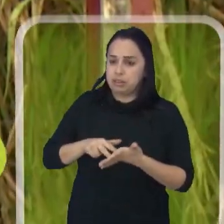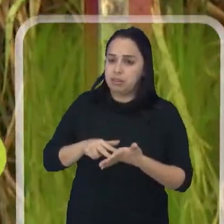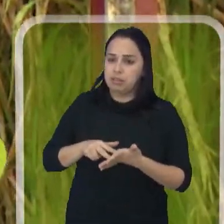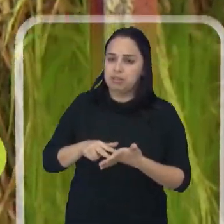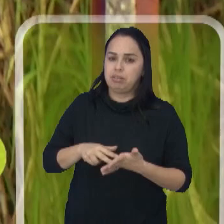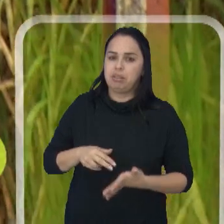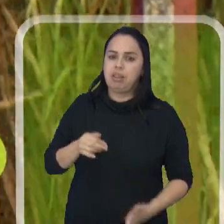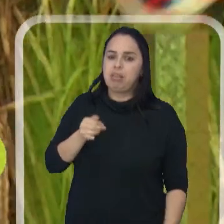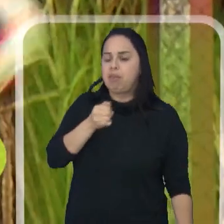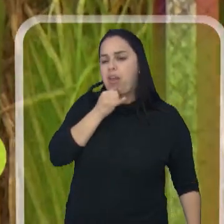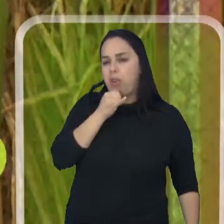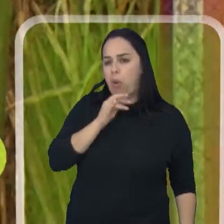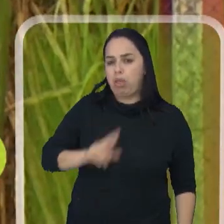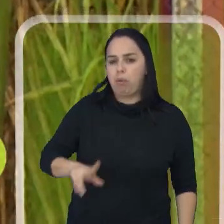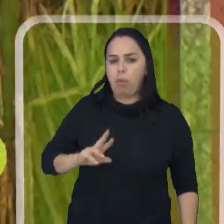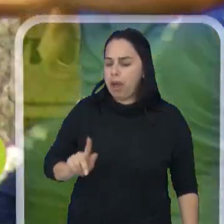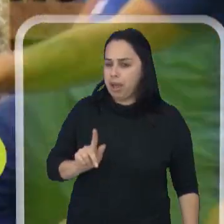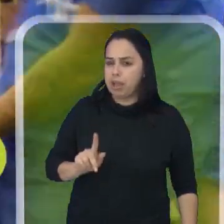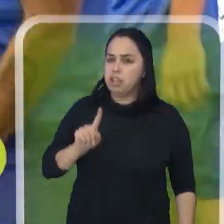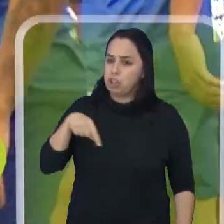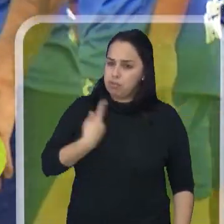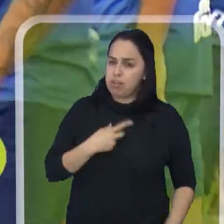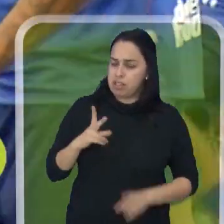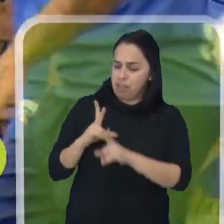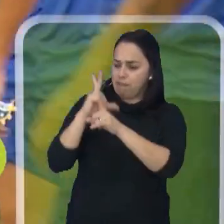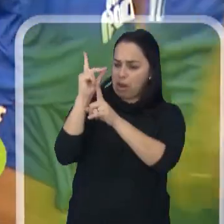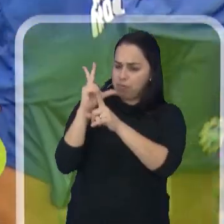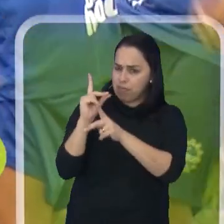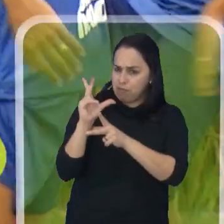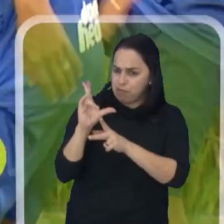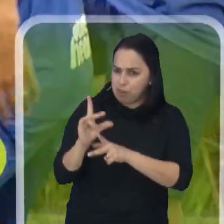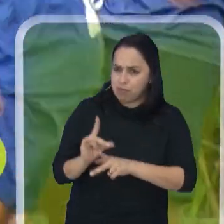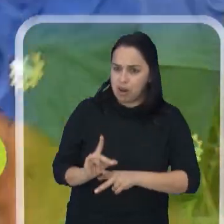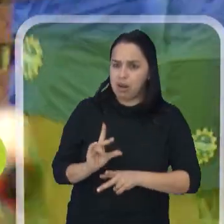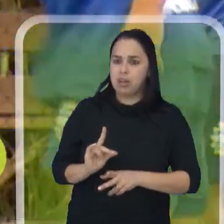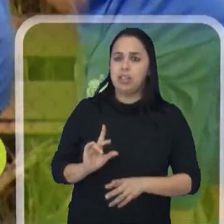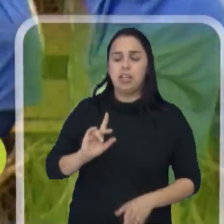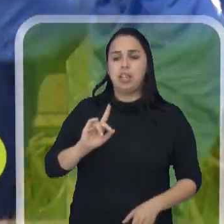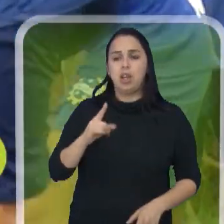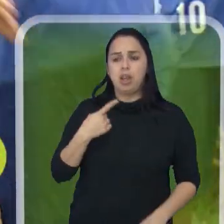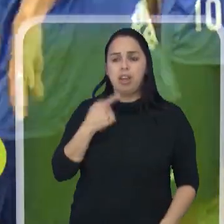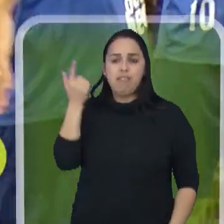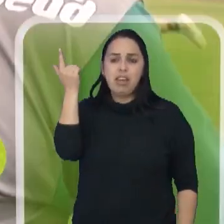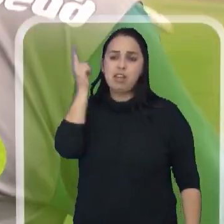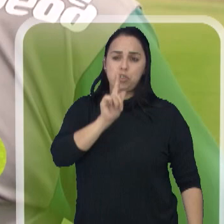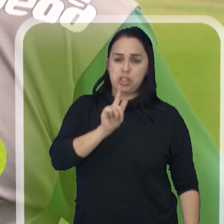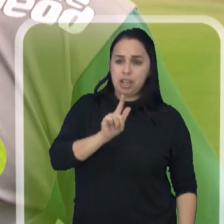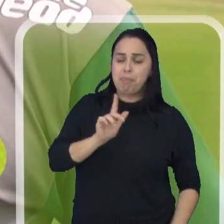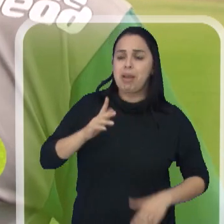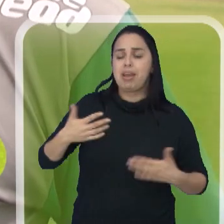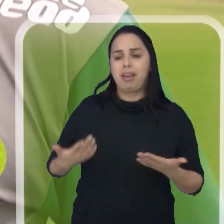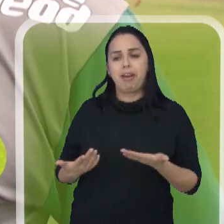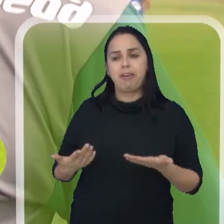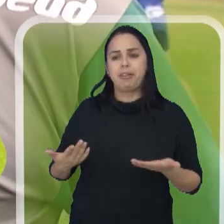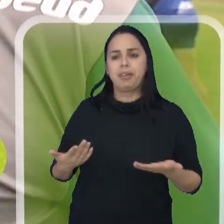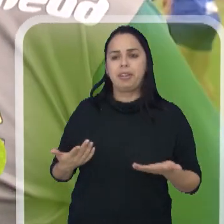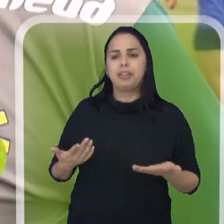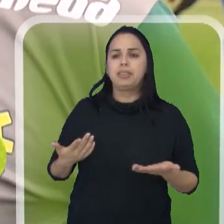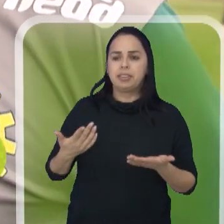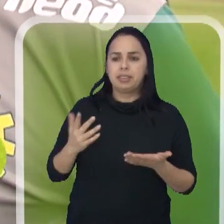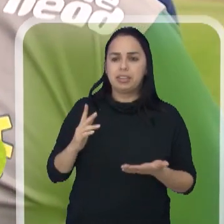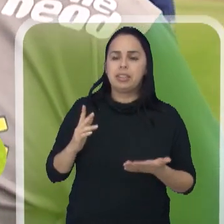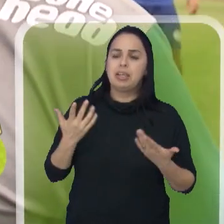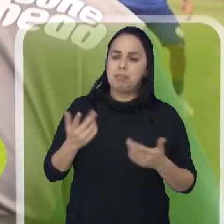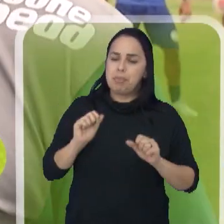nós ganhamos 8 jogos seguidos, né? E quando precisou decidir de novo, decidimos, né? Com muita vontade. Então é isso, a decisão tem que